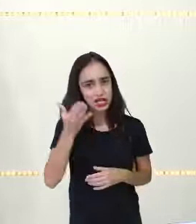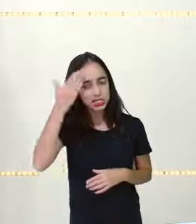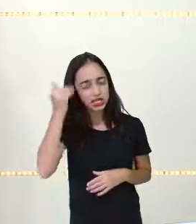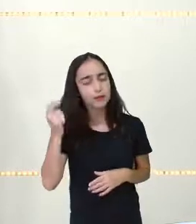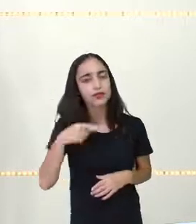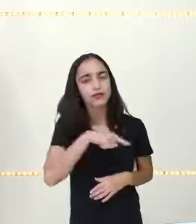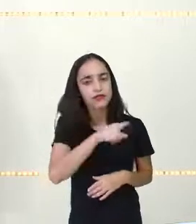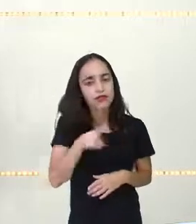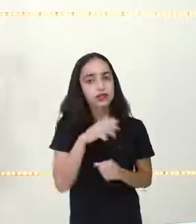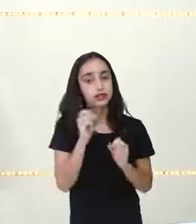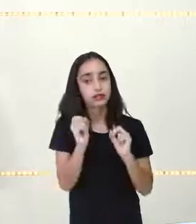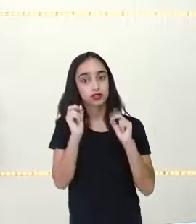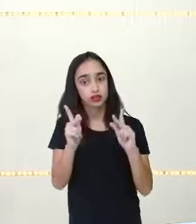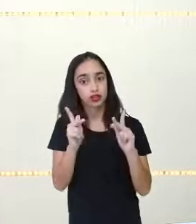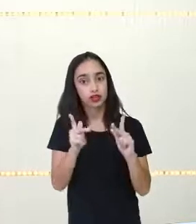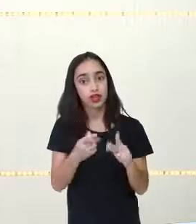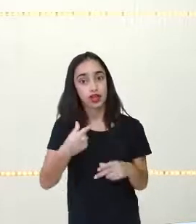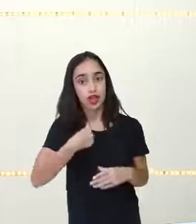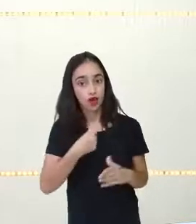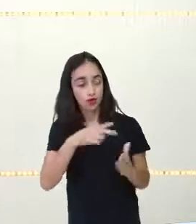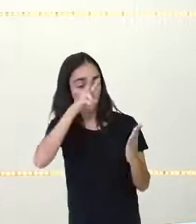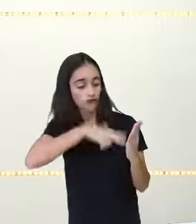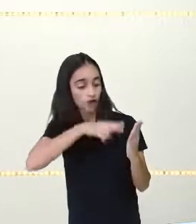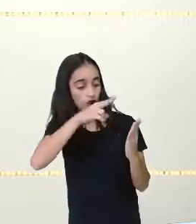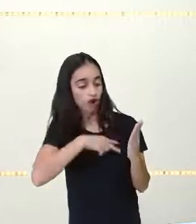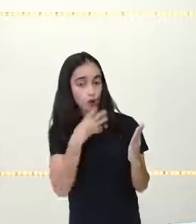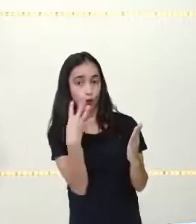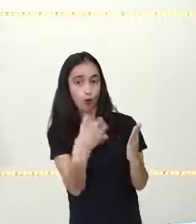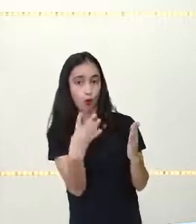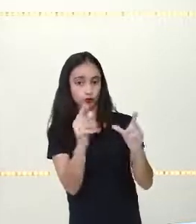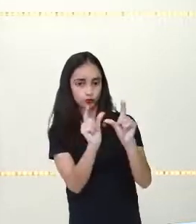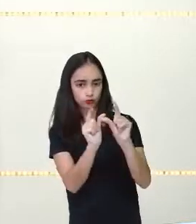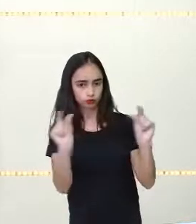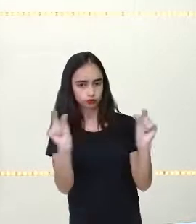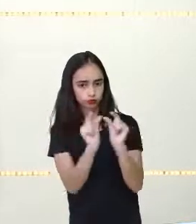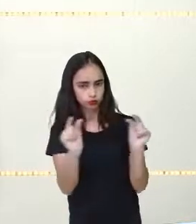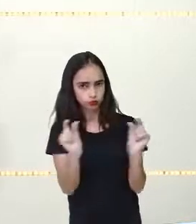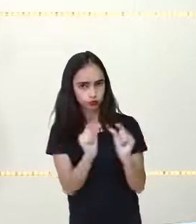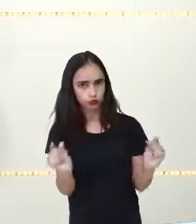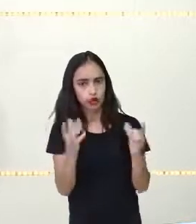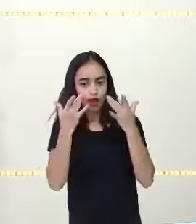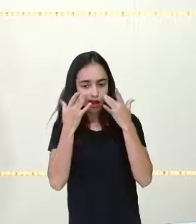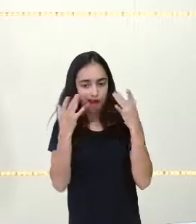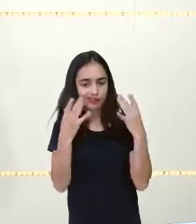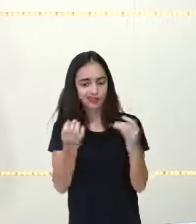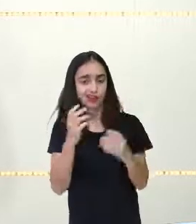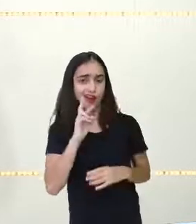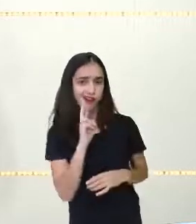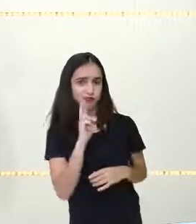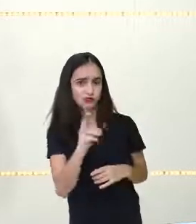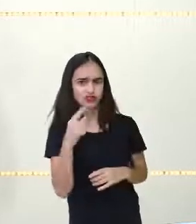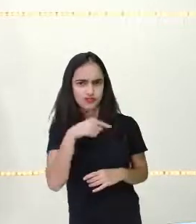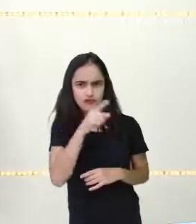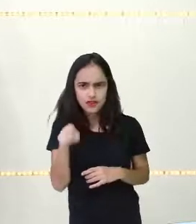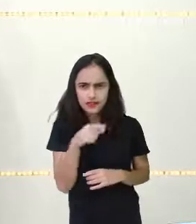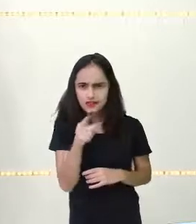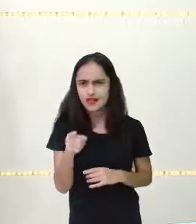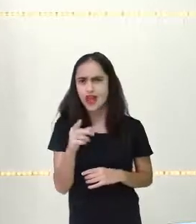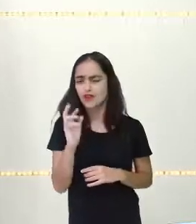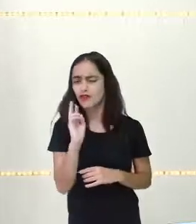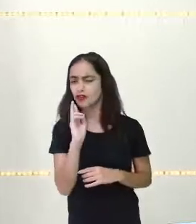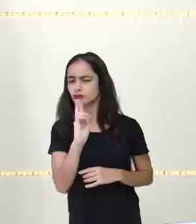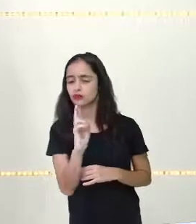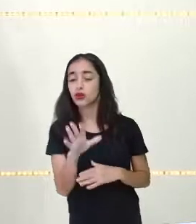joia eu vou ler quatro frases para vocês atenção na resposta e vocês vão me dizer qual